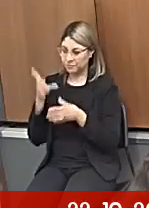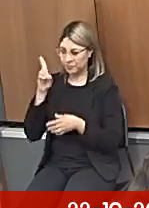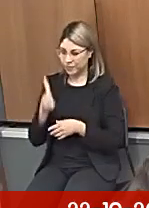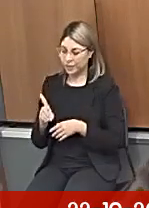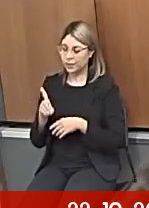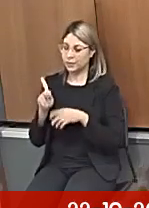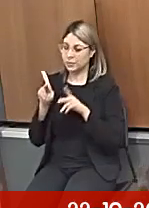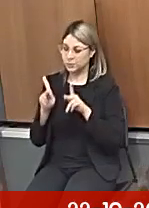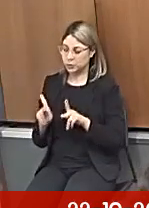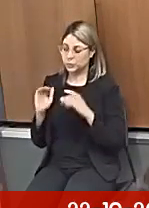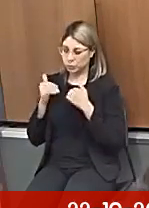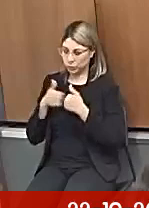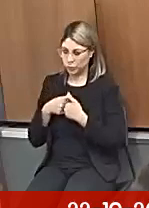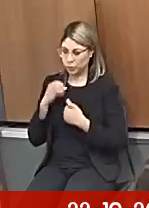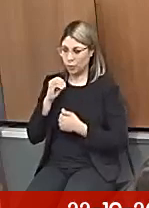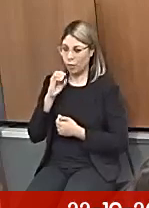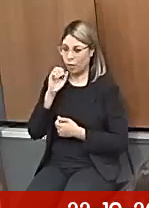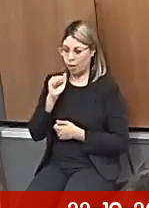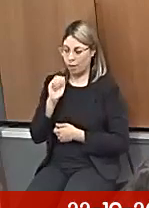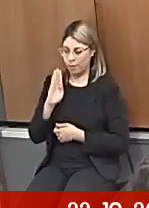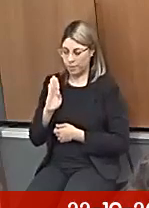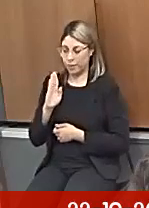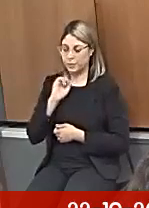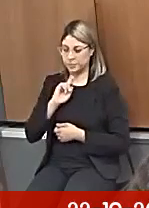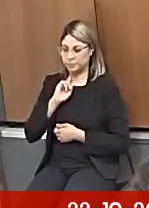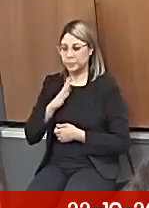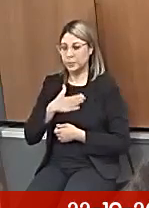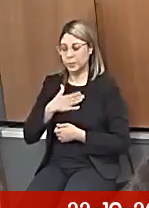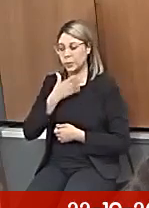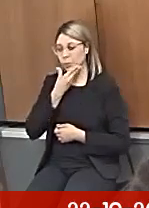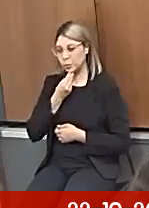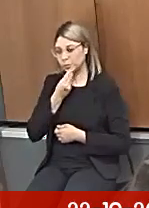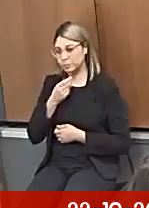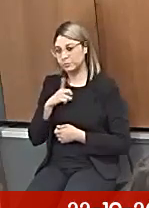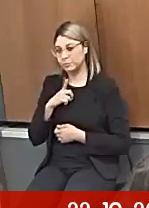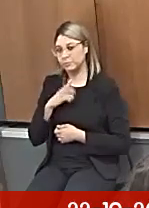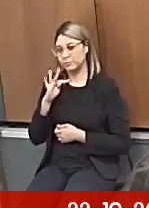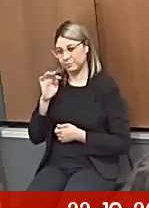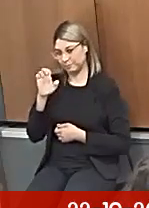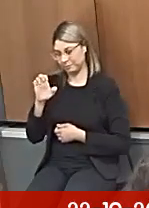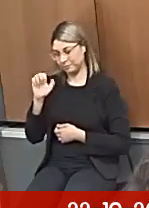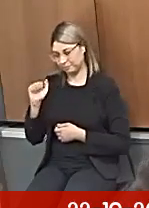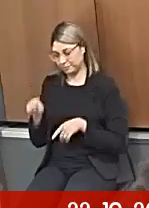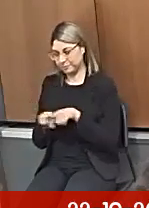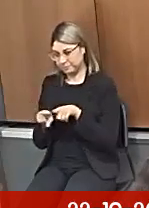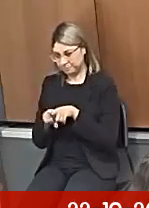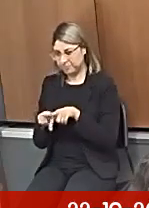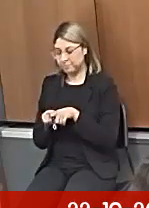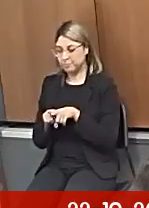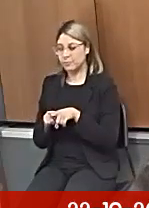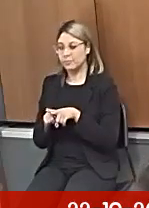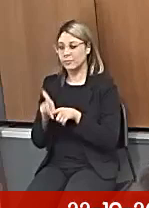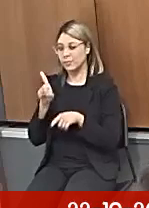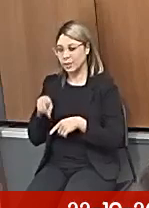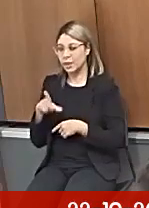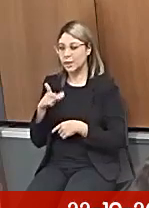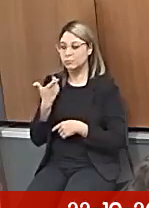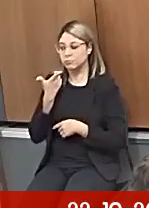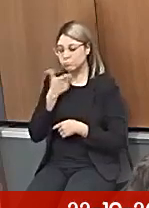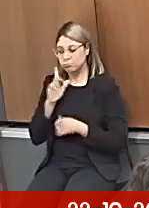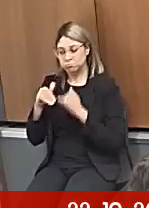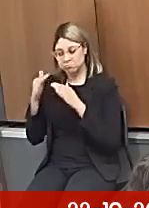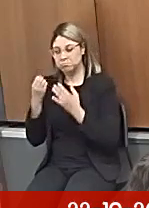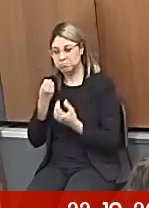das Pessoas com Autismo da OAB-MG. Meu menino também tem TEA. Ele é considerado de altas